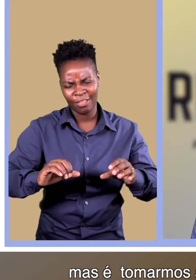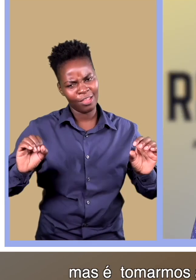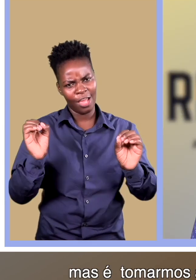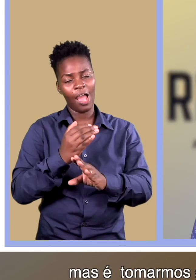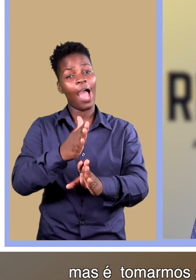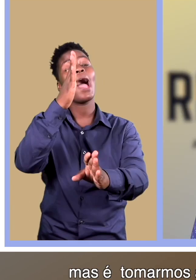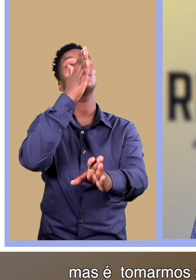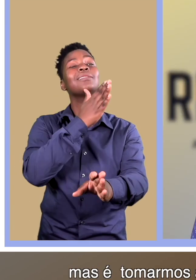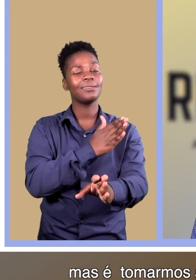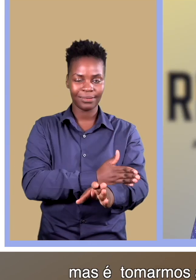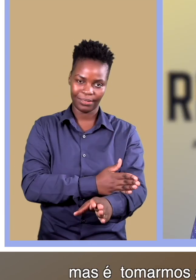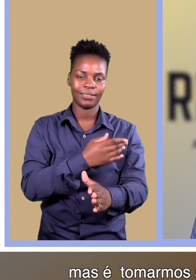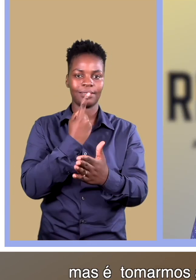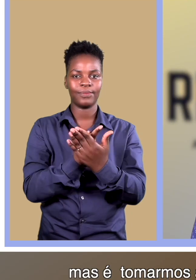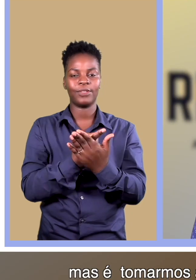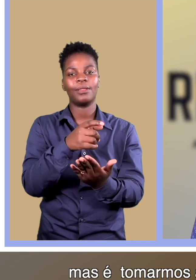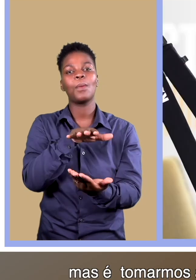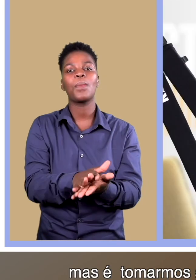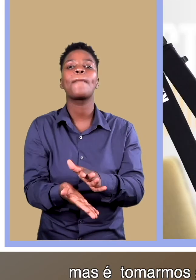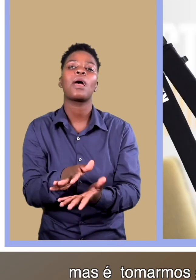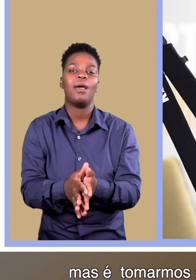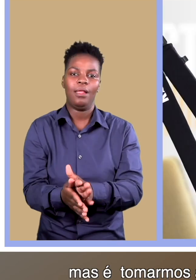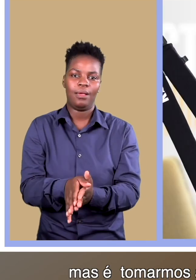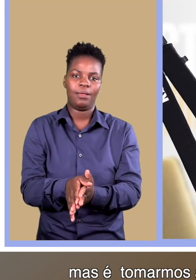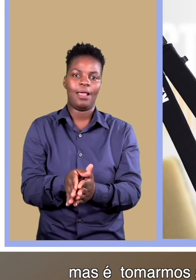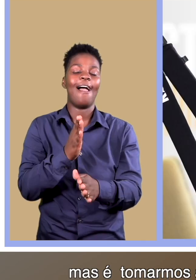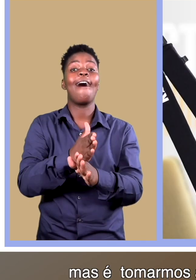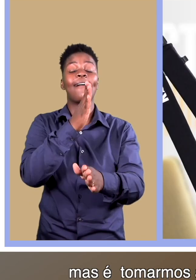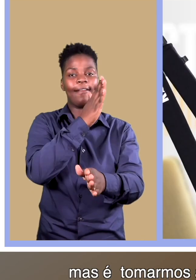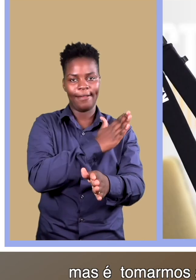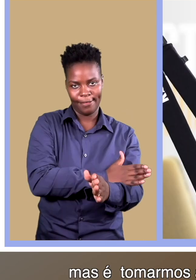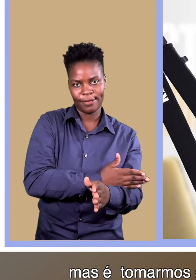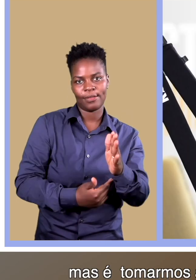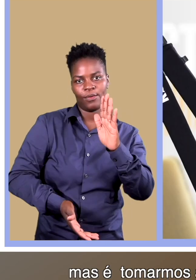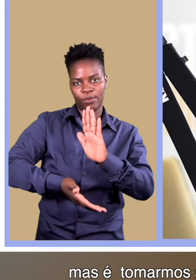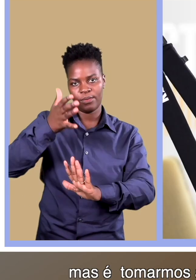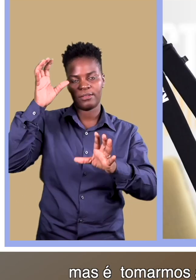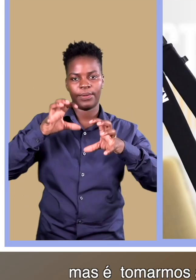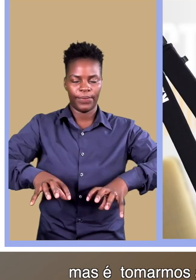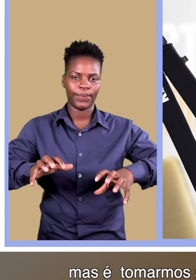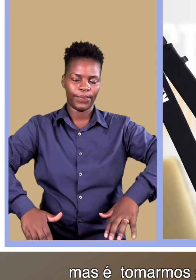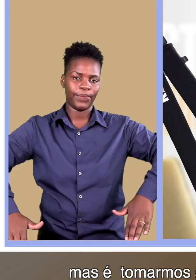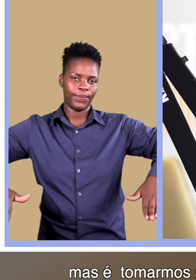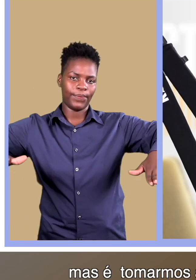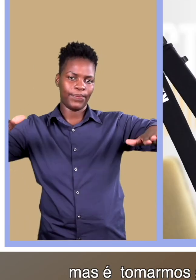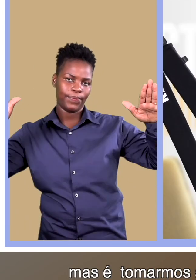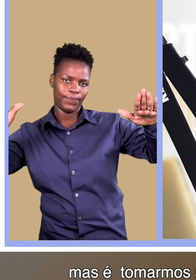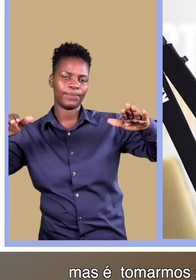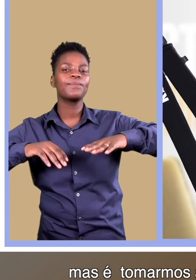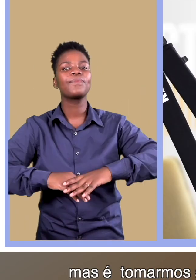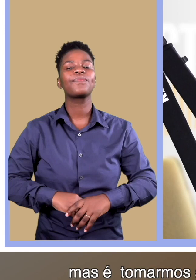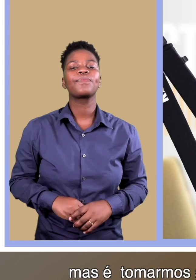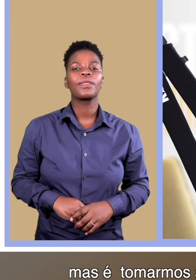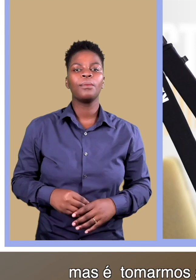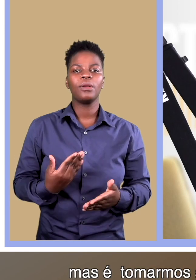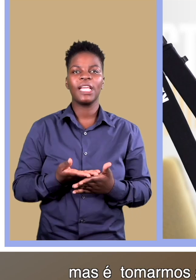população. Mas é tomarmos a iniciativa antes mesmo do ciclone, de estarmos preparados, porque